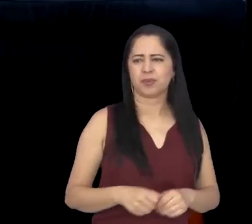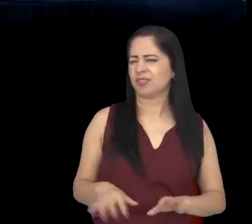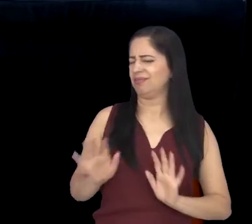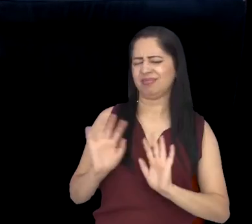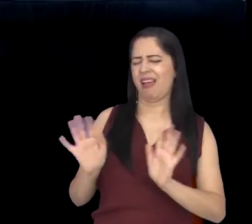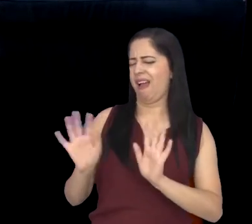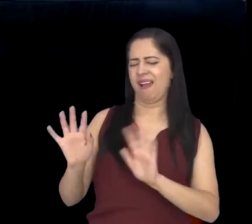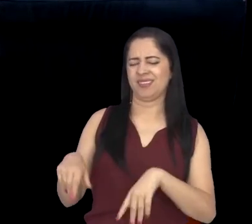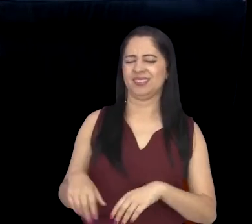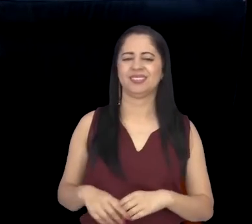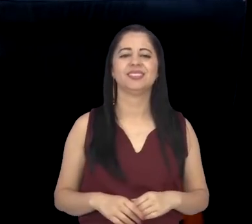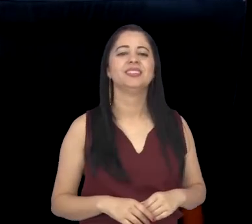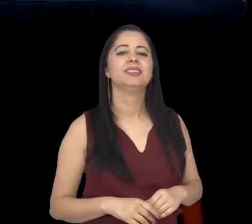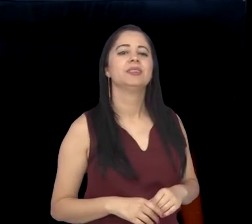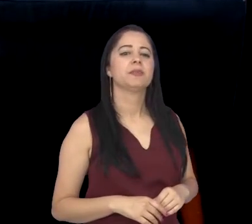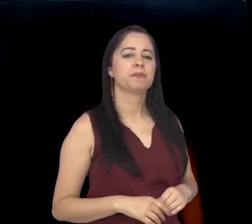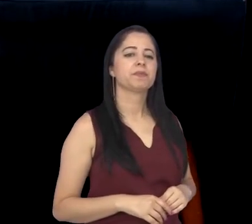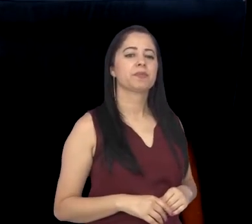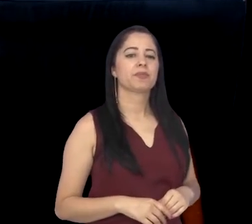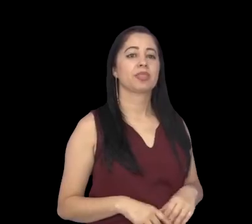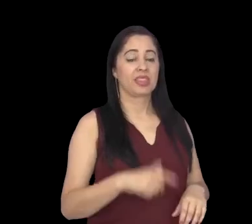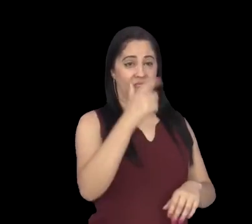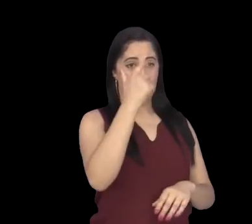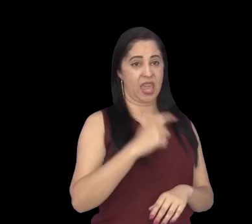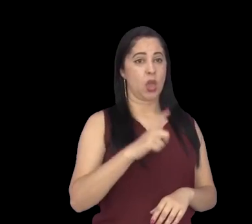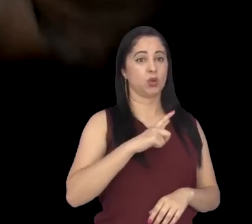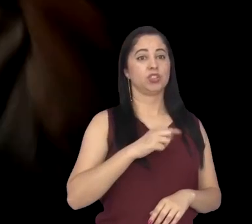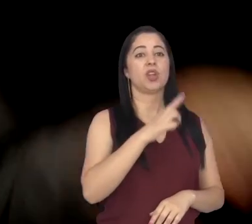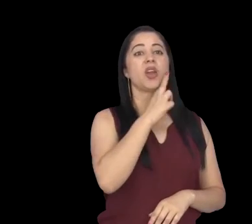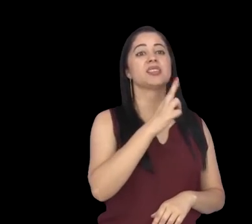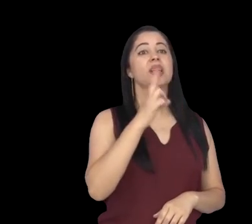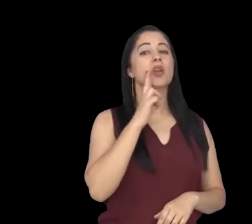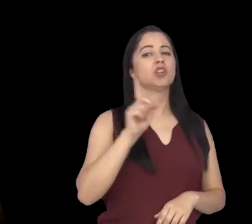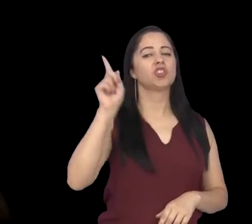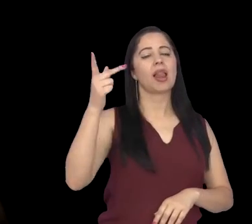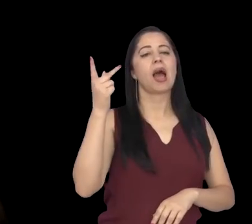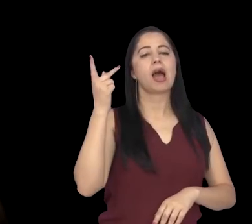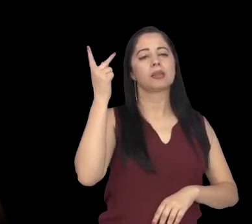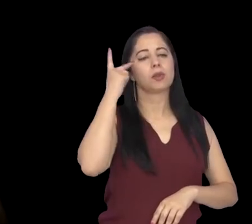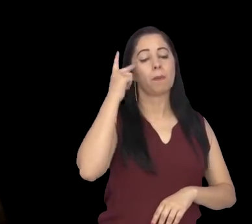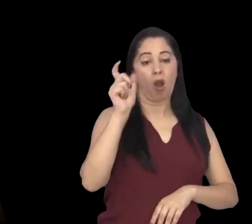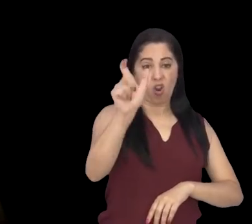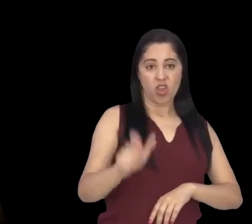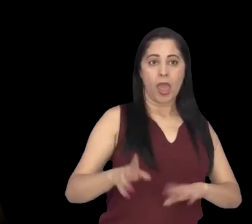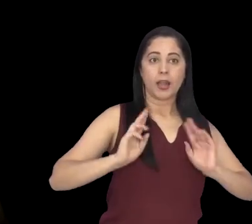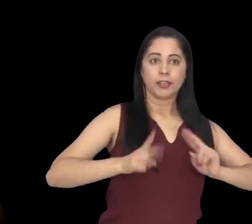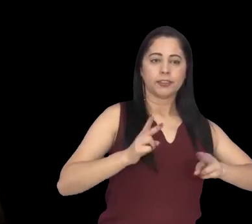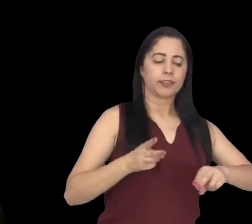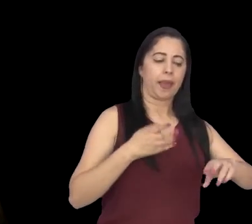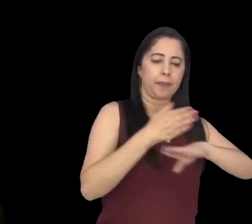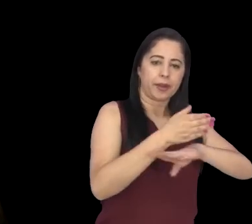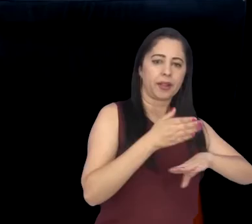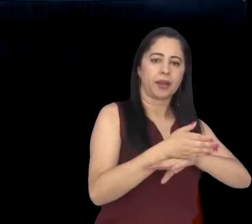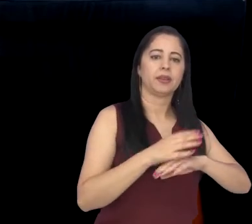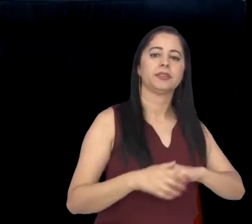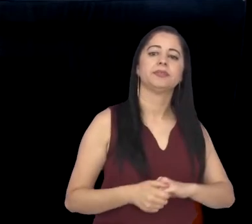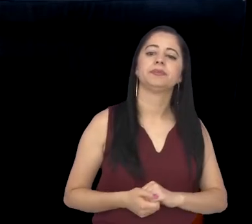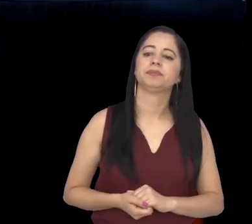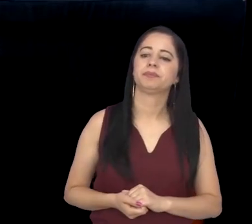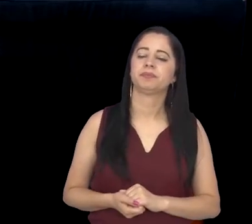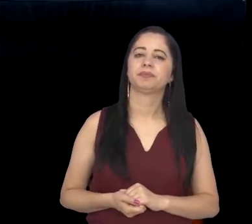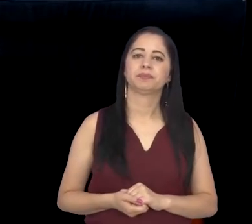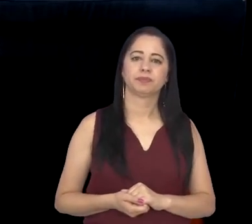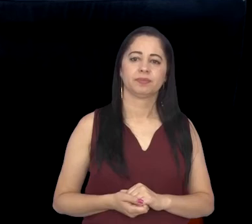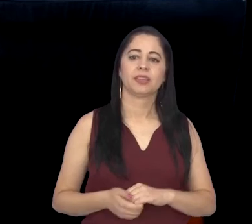Imagina. E a gente... que eu tive um restaurante em São Paulo, ele ia direto, né? Comer sopa de abóbora, lá na Vila Madalena. Abóbora.